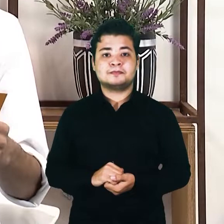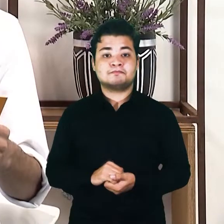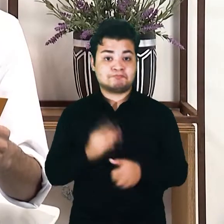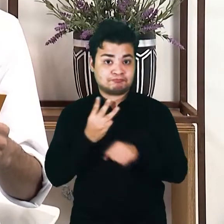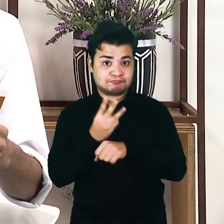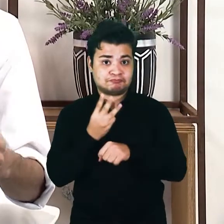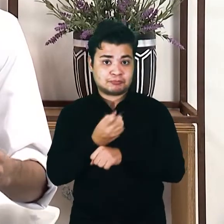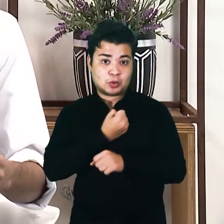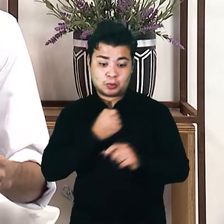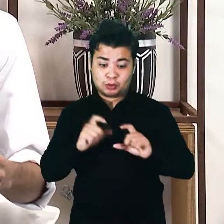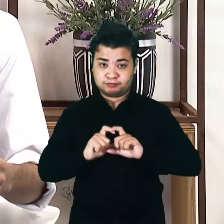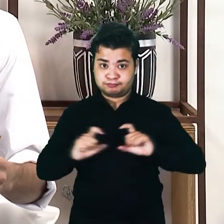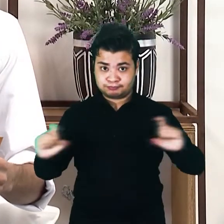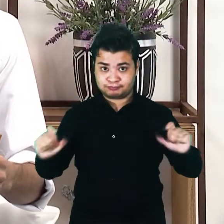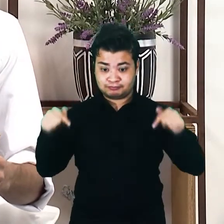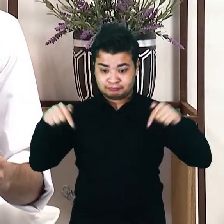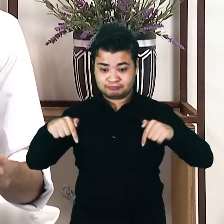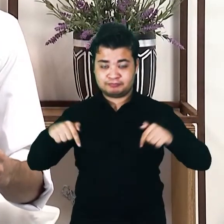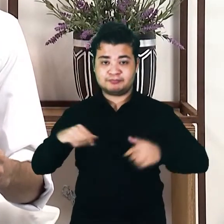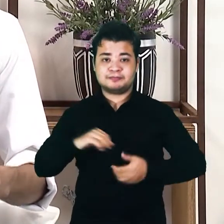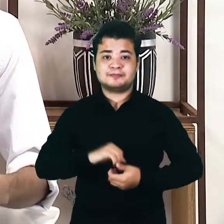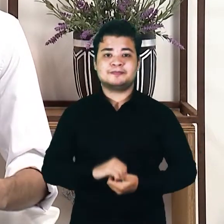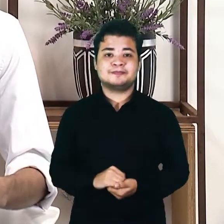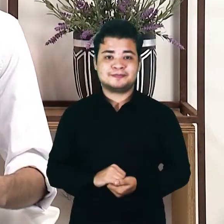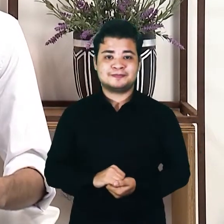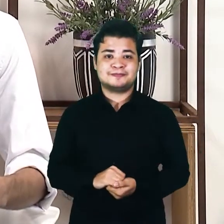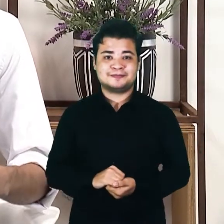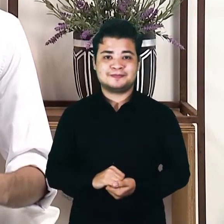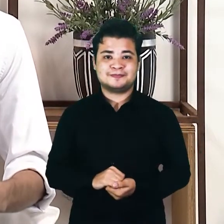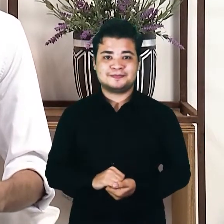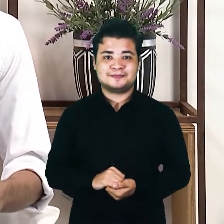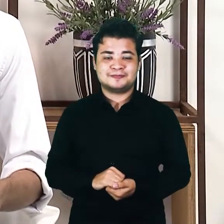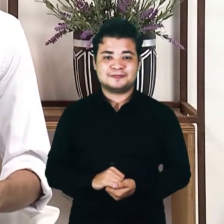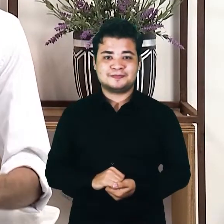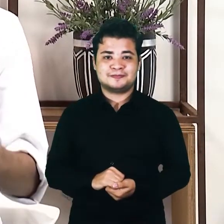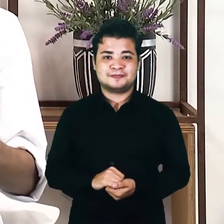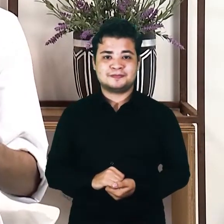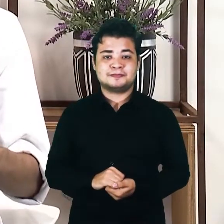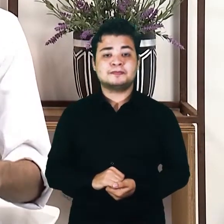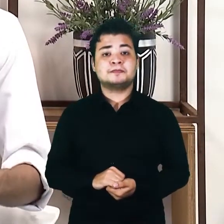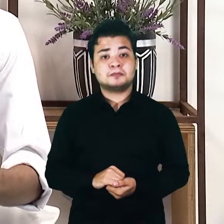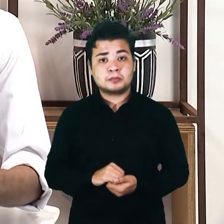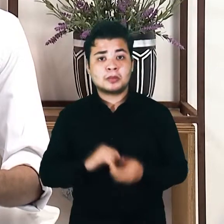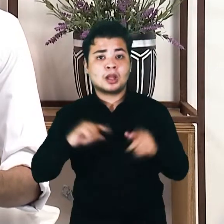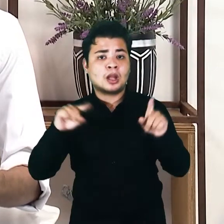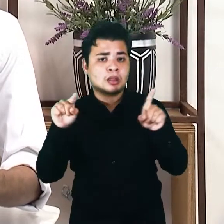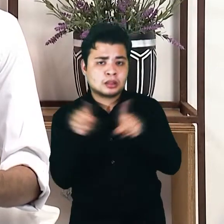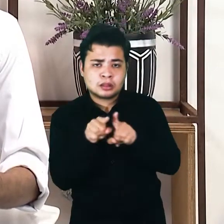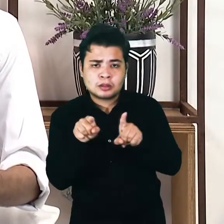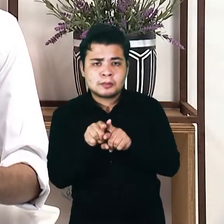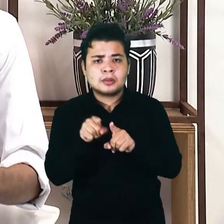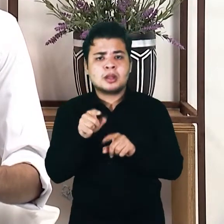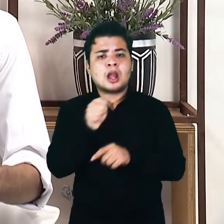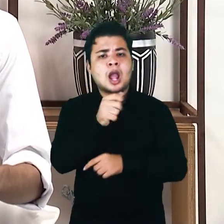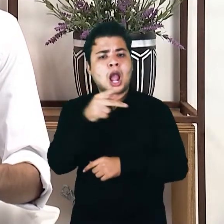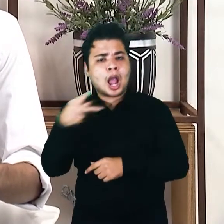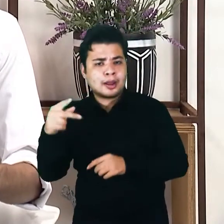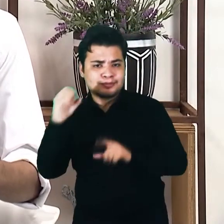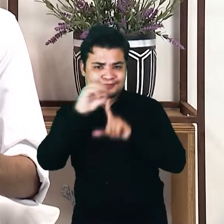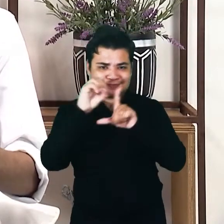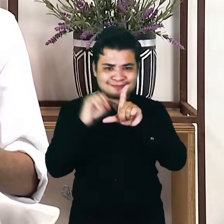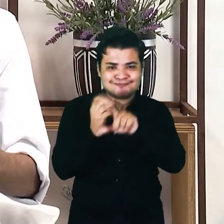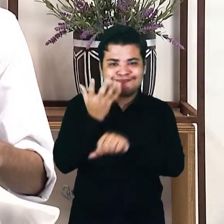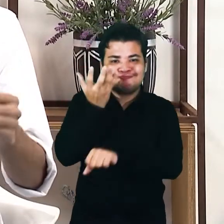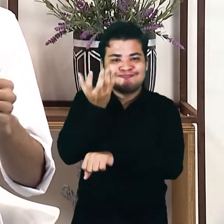vez, 62 99181 1406. Você também pode baixar o aplicativo da TV